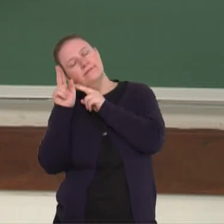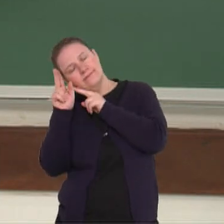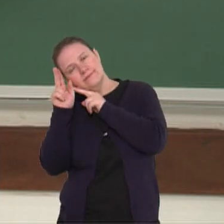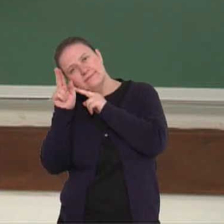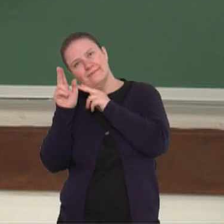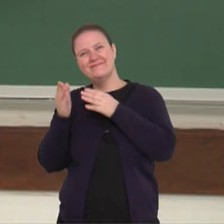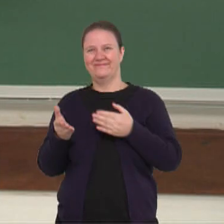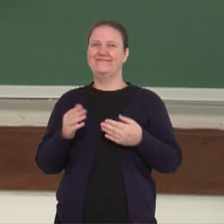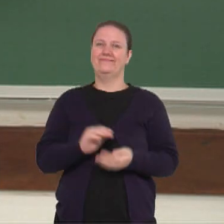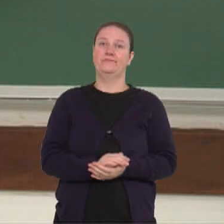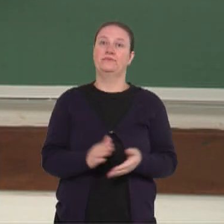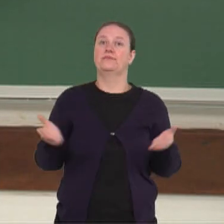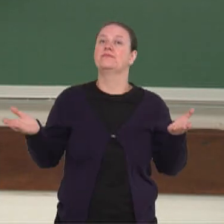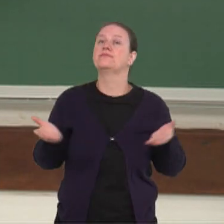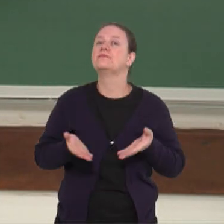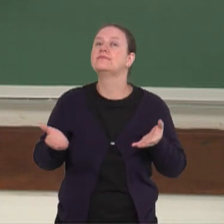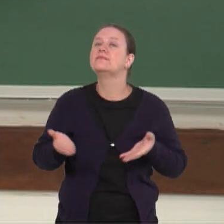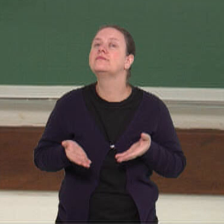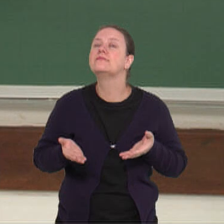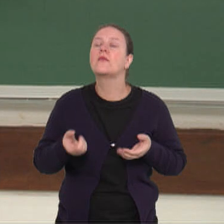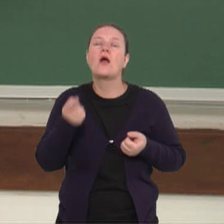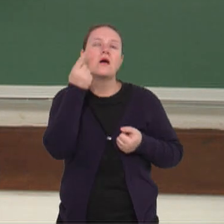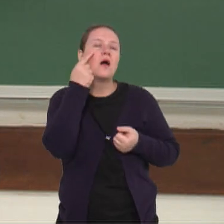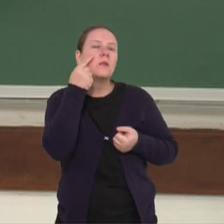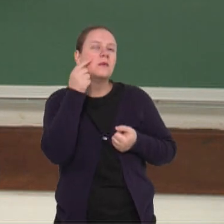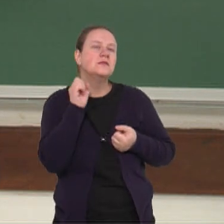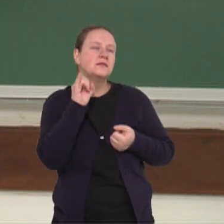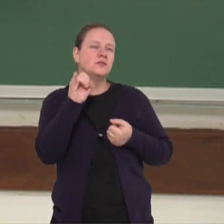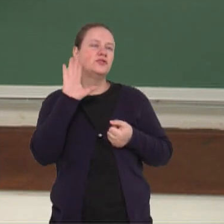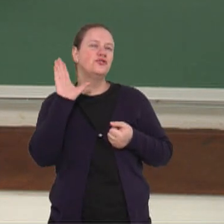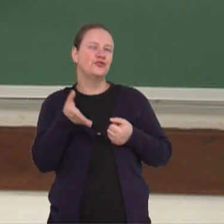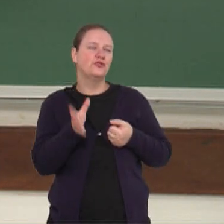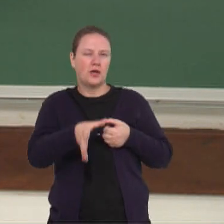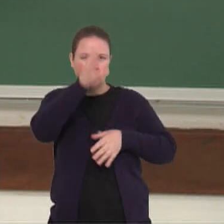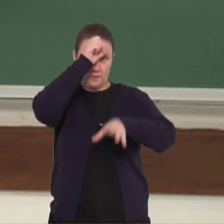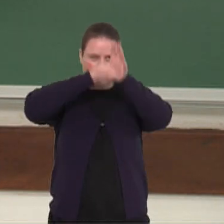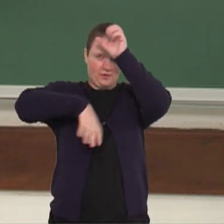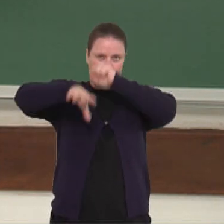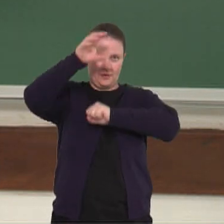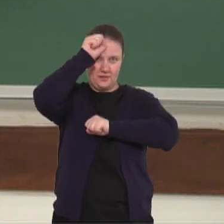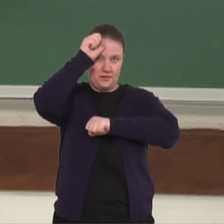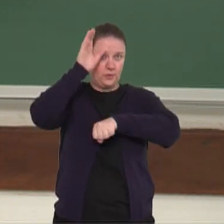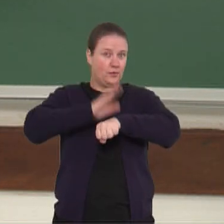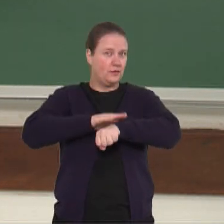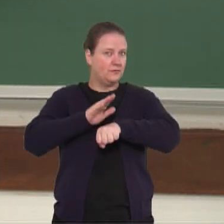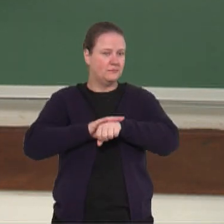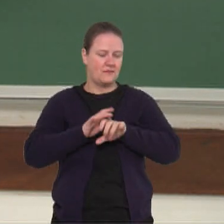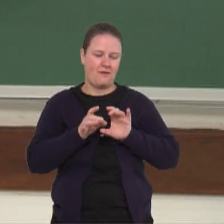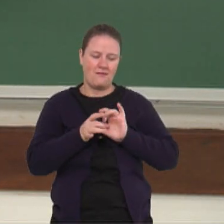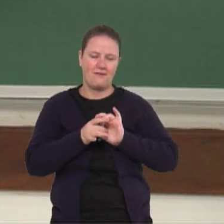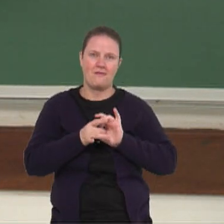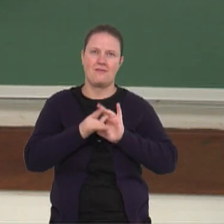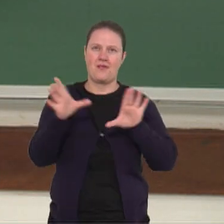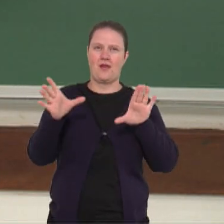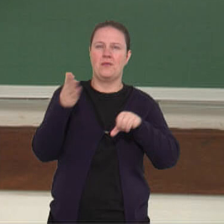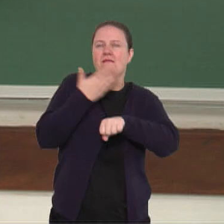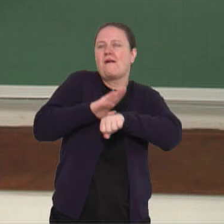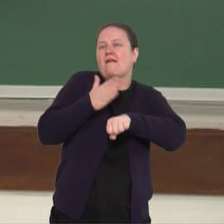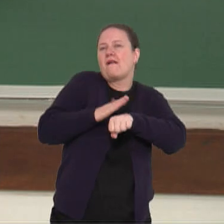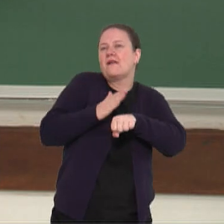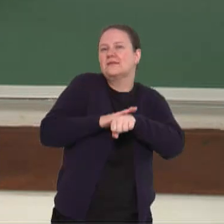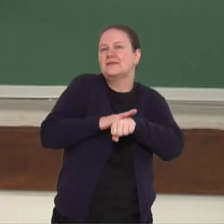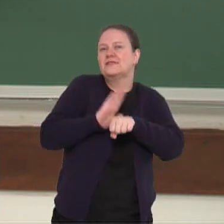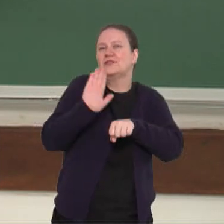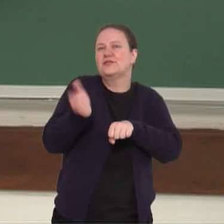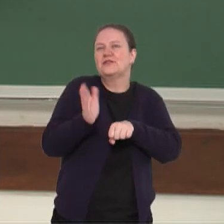Agora, vamos ver se vocês estão craques no past continuous. Um tempinho para vocês resolverem esse exercício, que